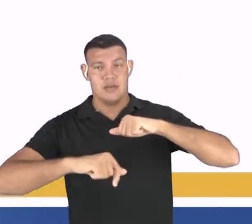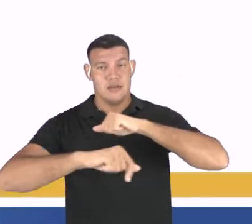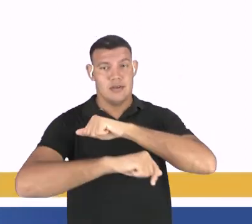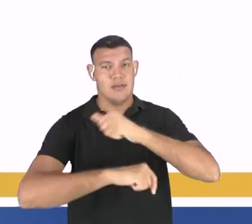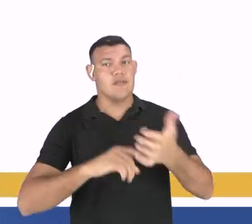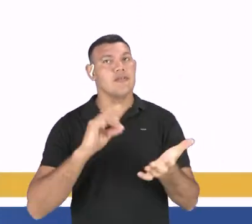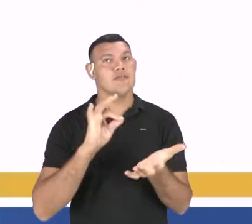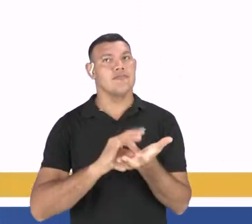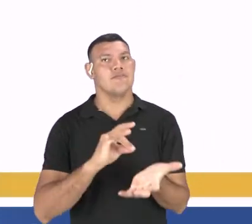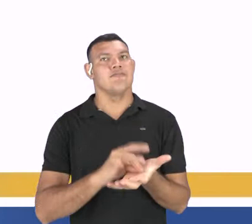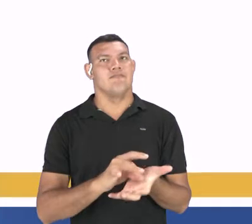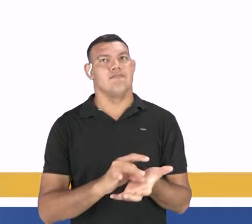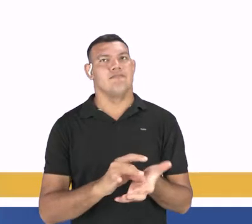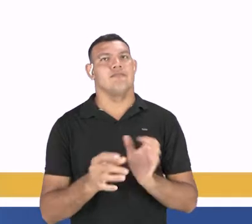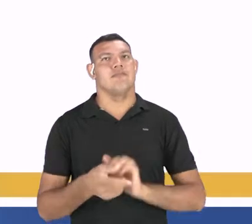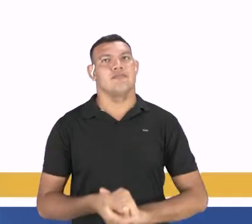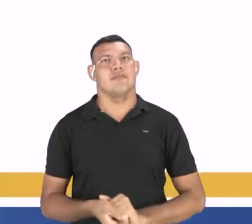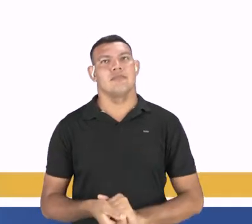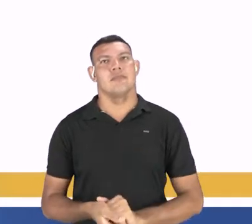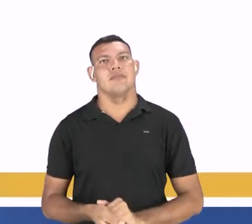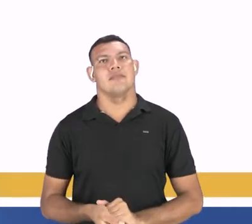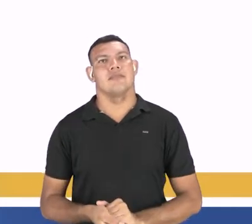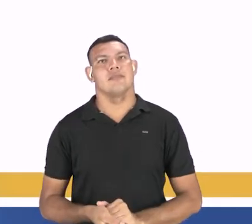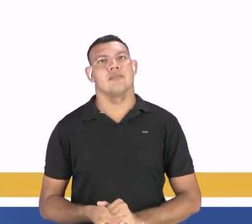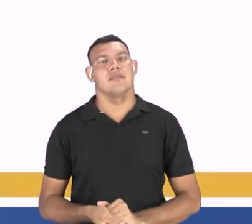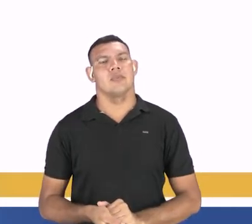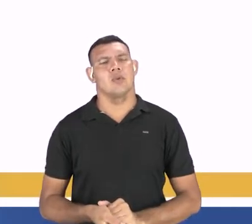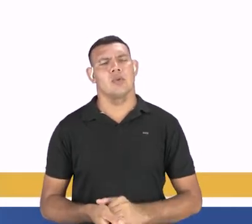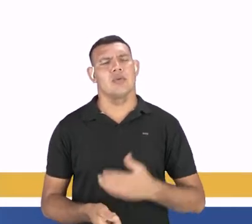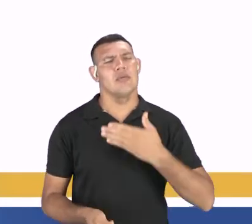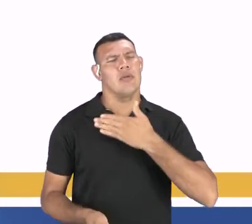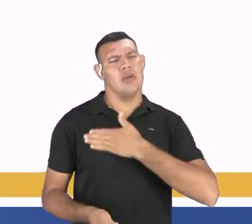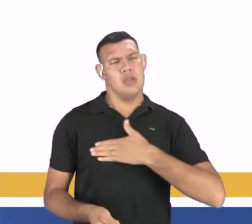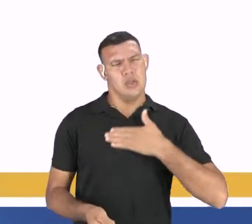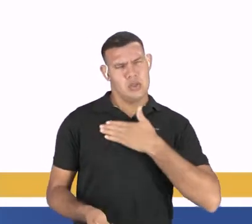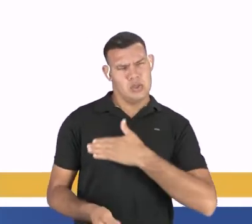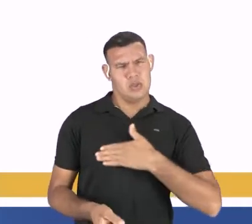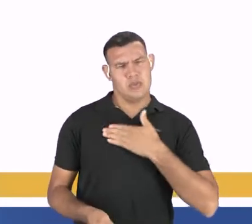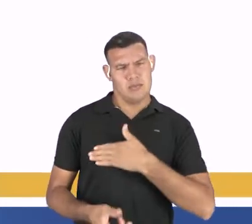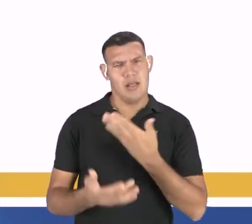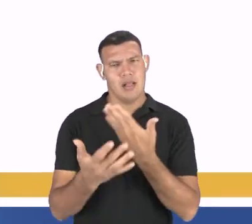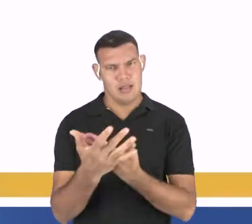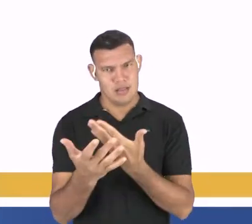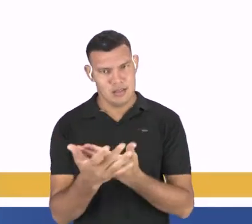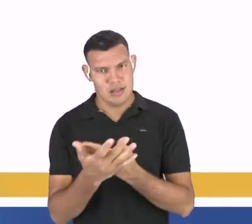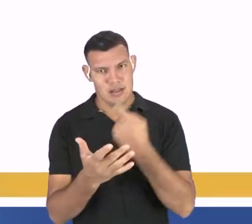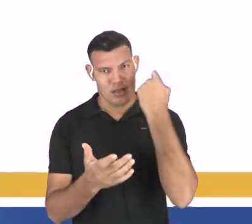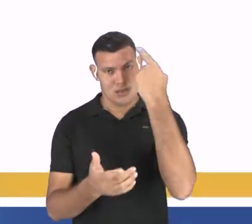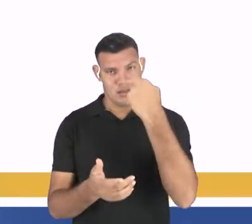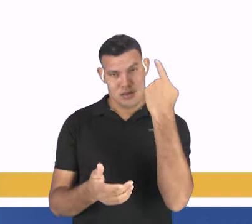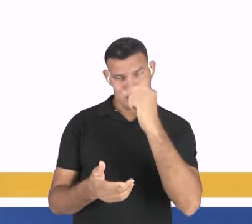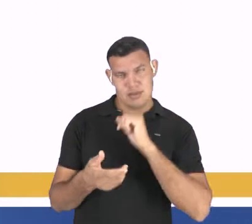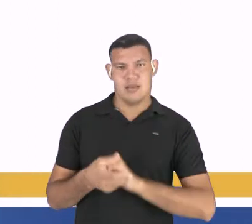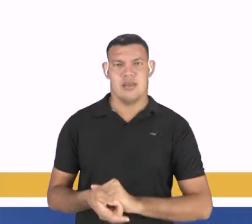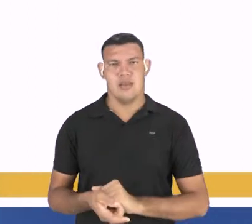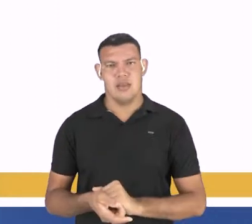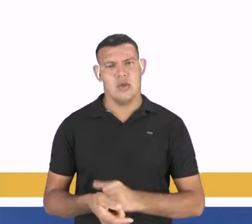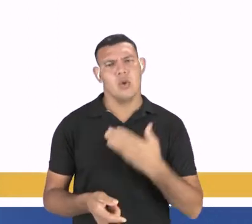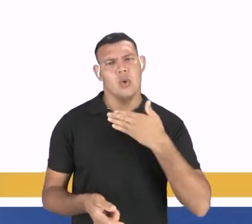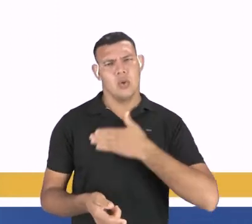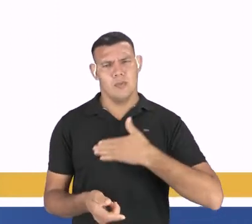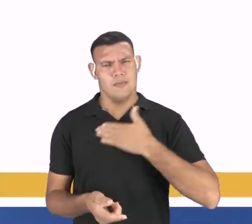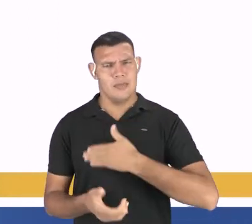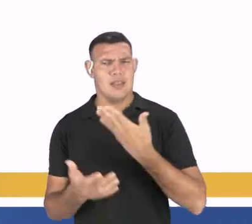afirmação. Por exemplo, ¿te gustan las clases de español? Sí. ¿Te gustan las clases de inglés? Sí, me